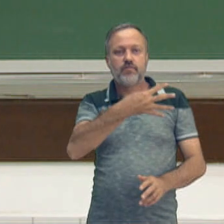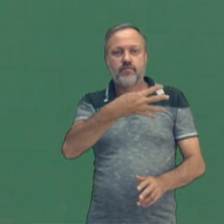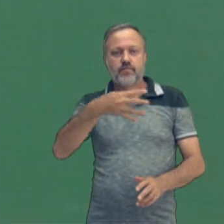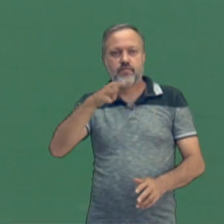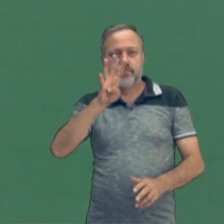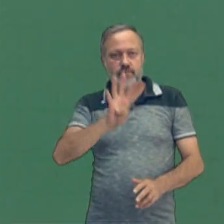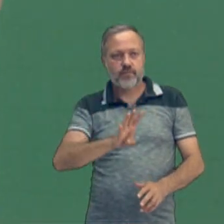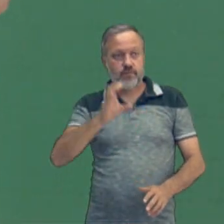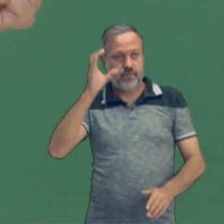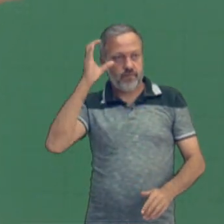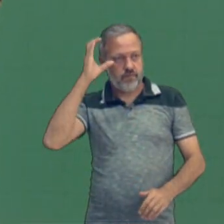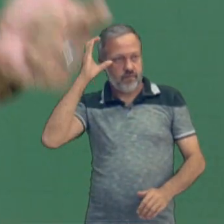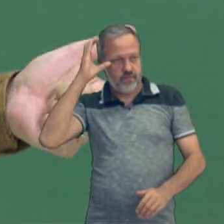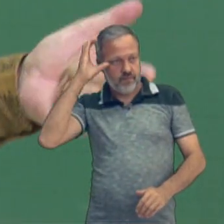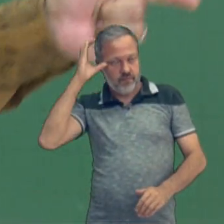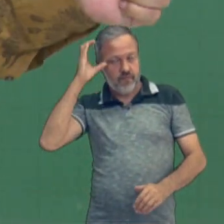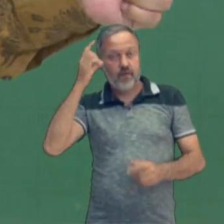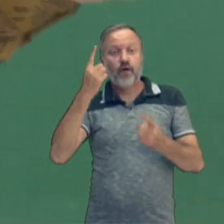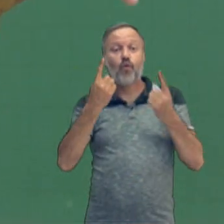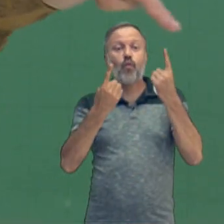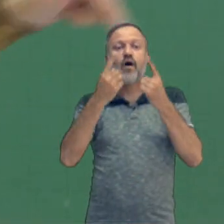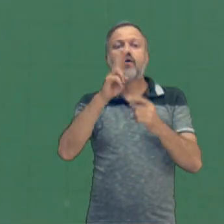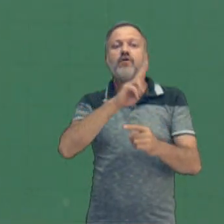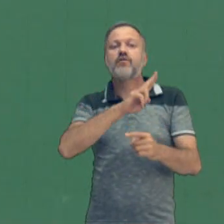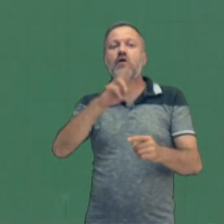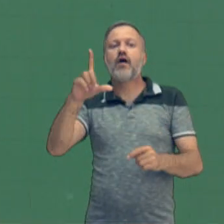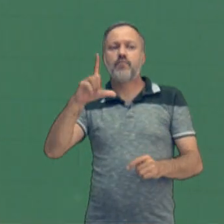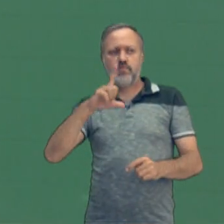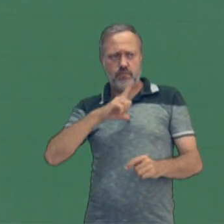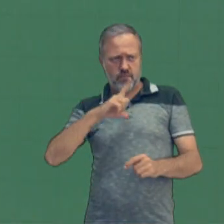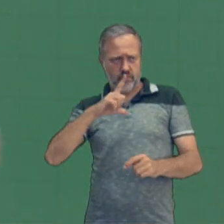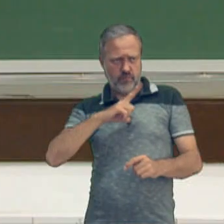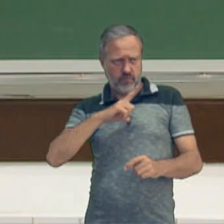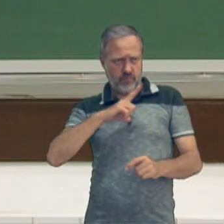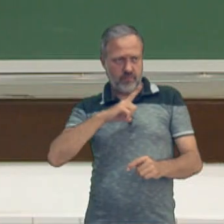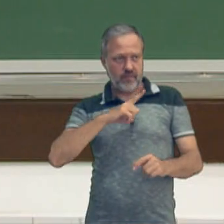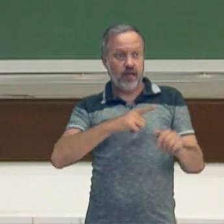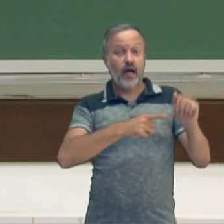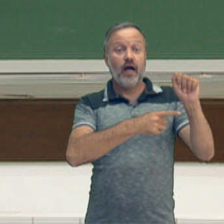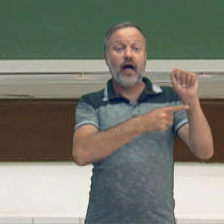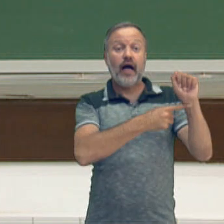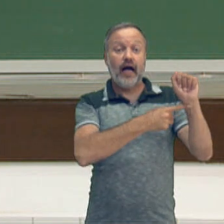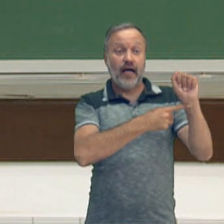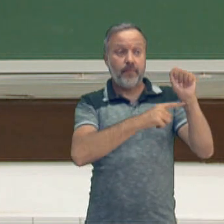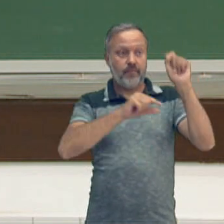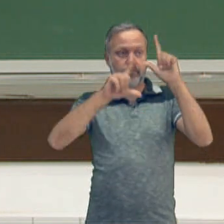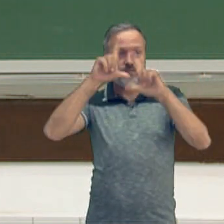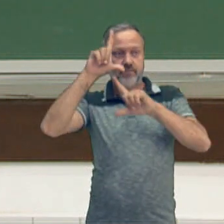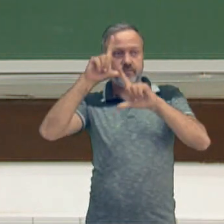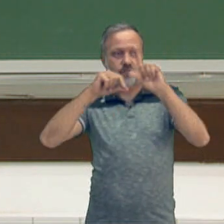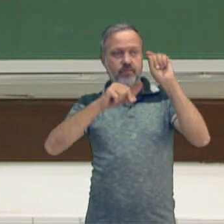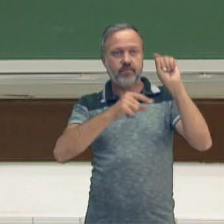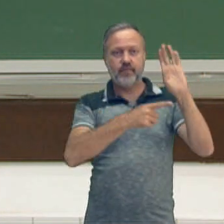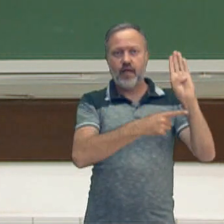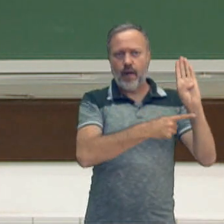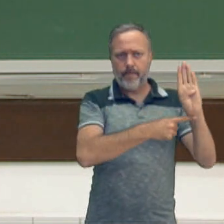de A, estrelas, B, animais, C, reis e imperadores. Qual será a resposta correta?